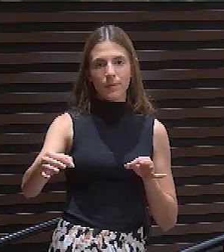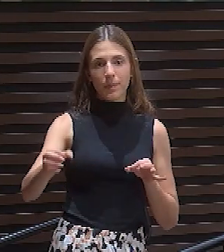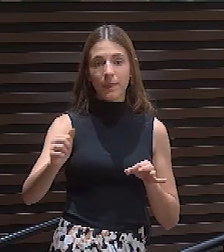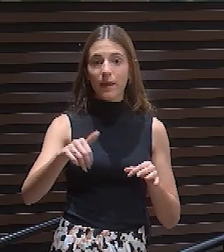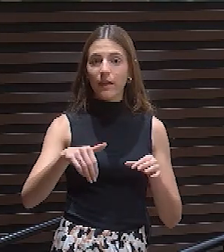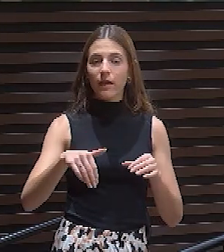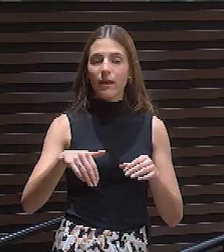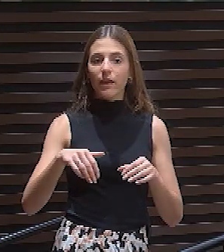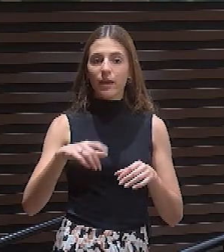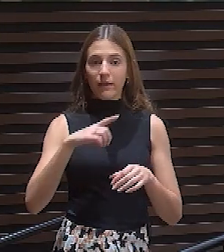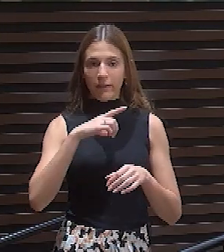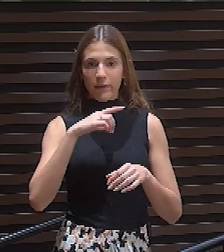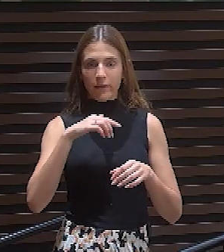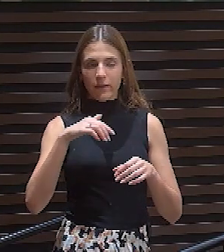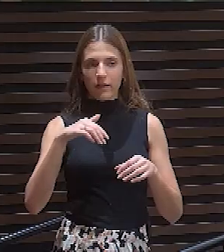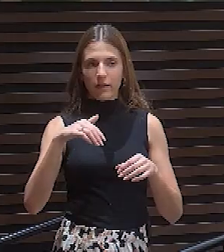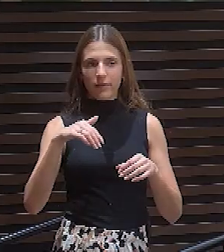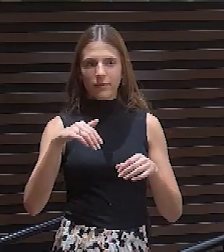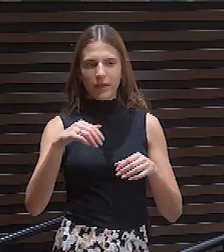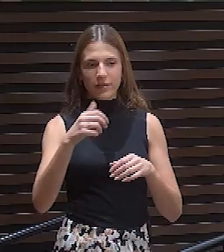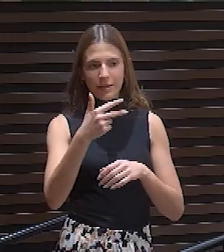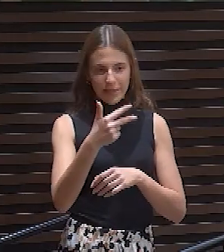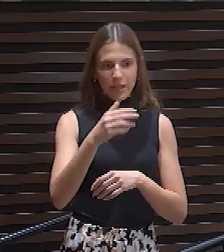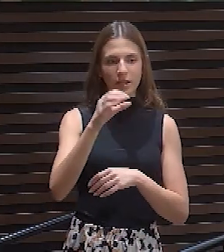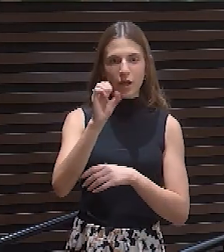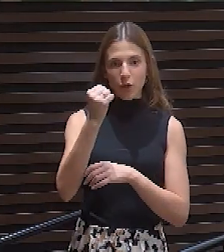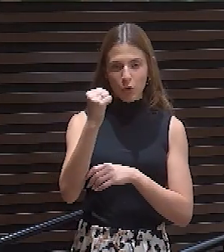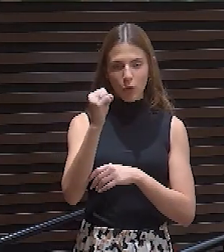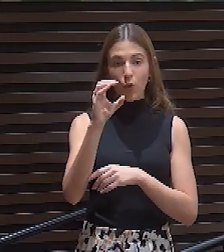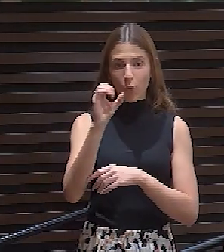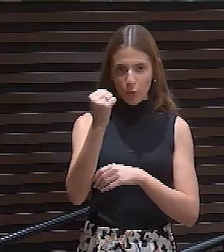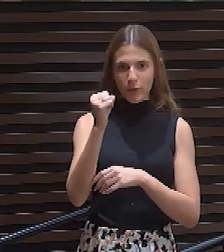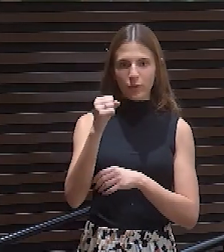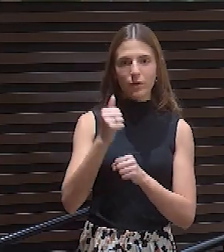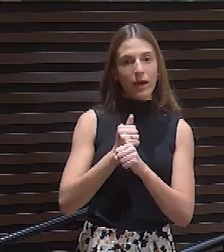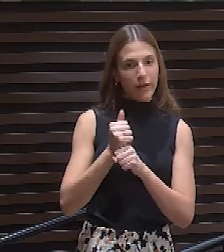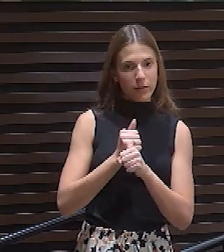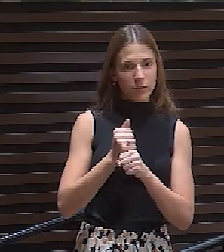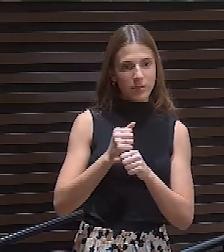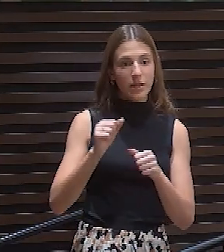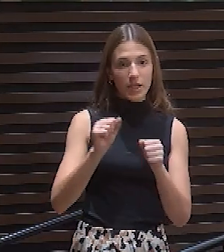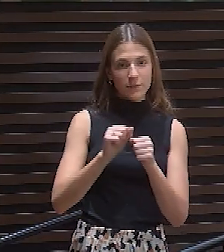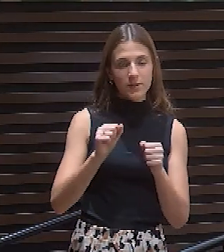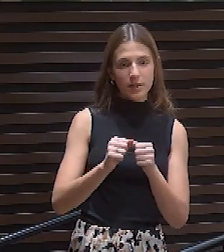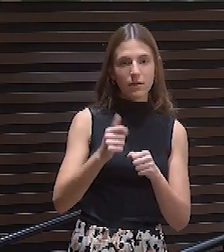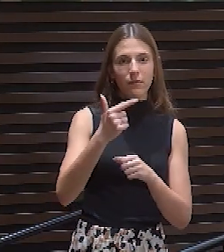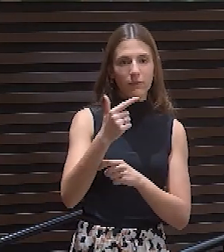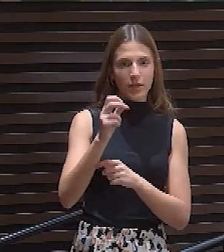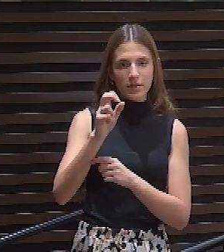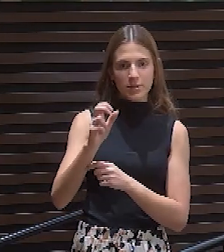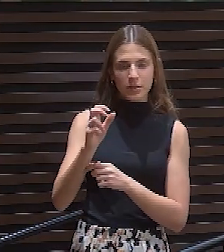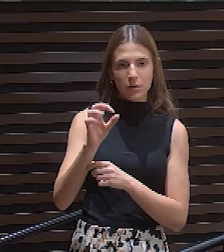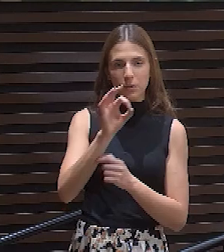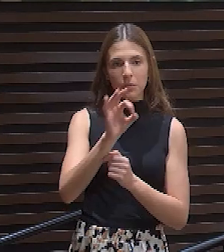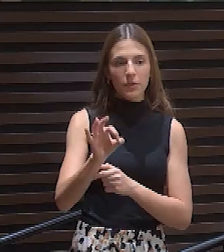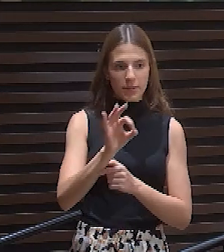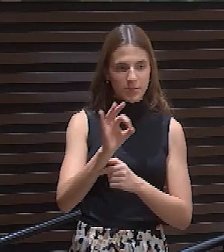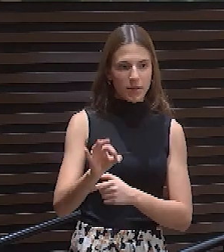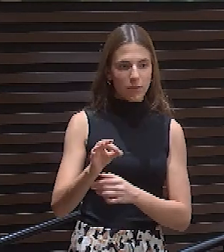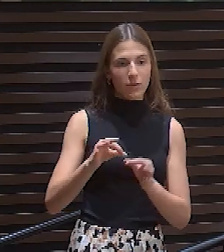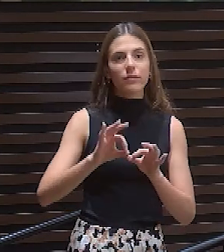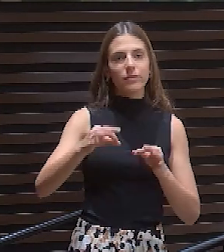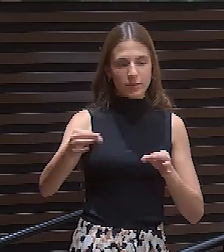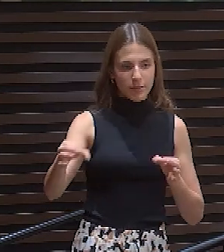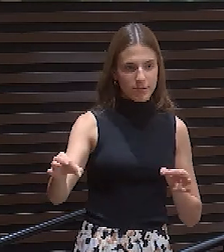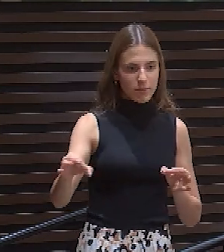eles fizeram 25%. Você percebe que uma incredulidade é terrível? Ela